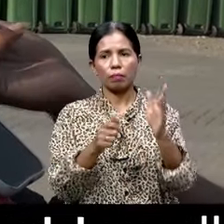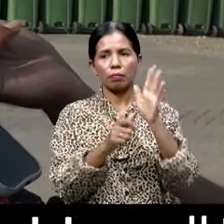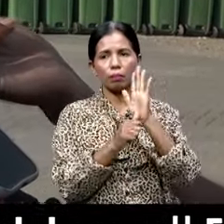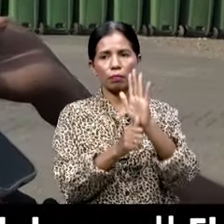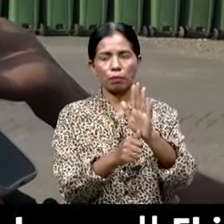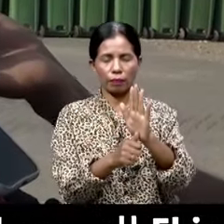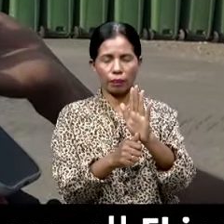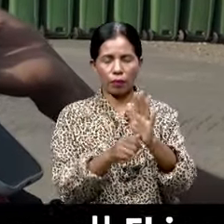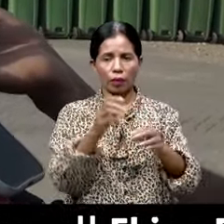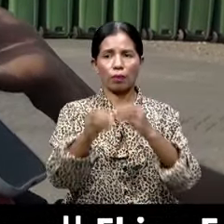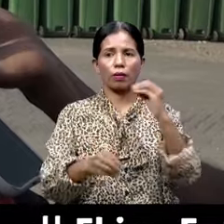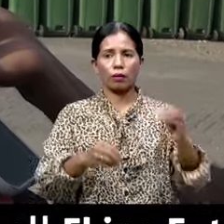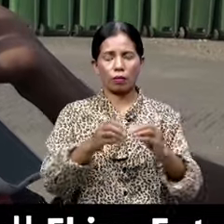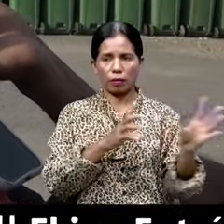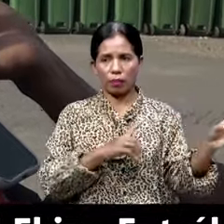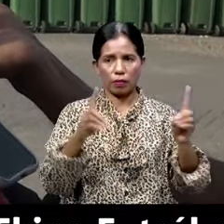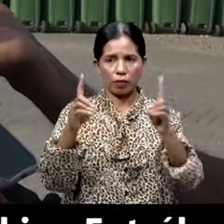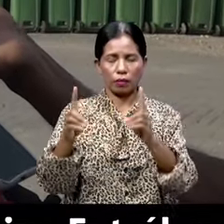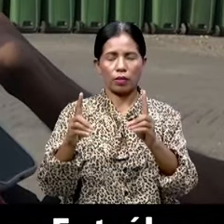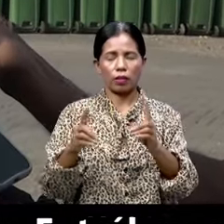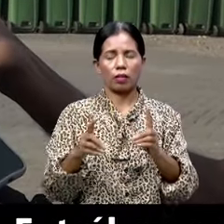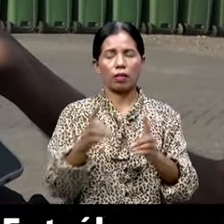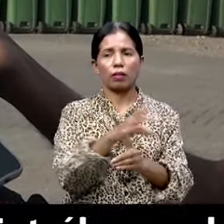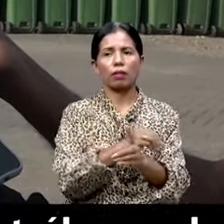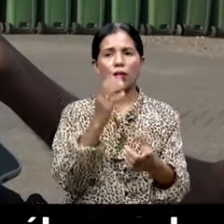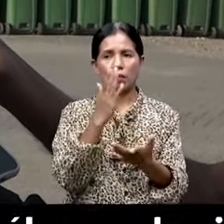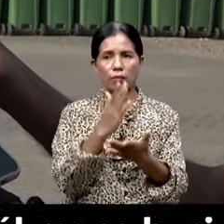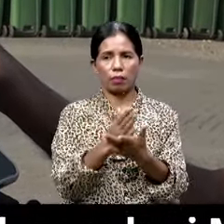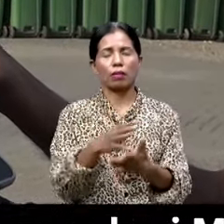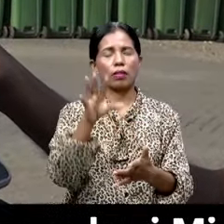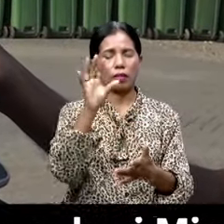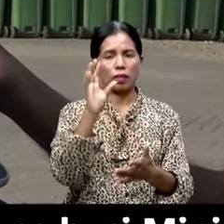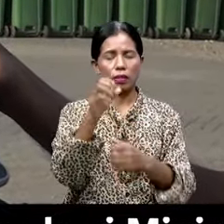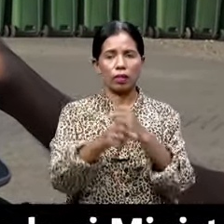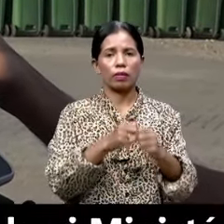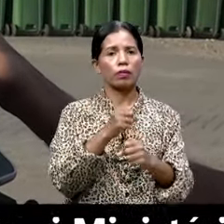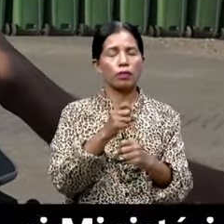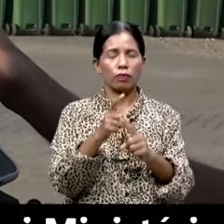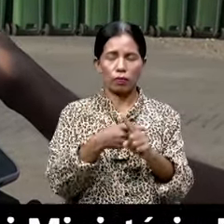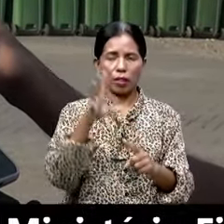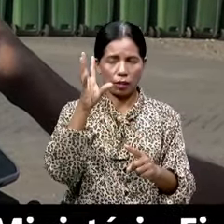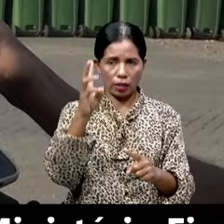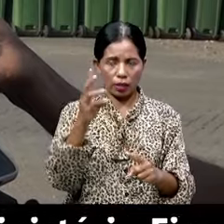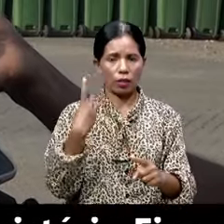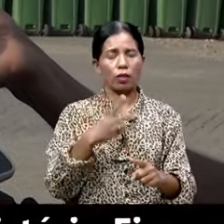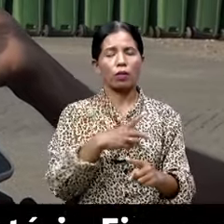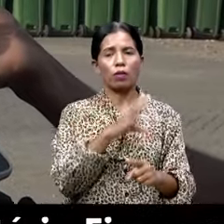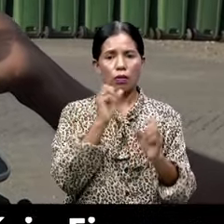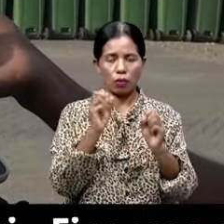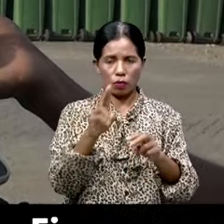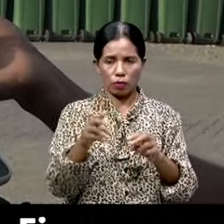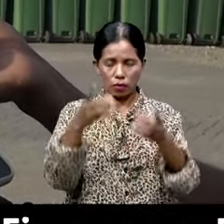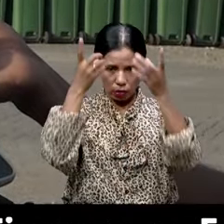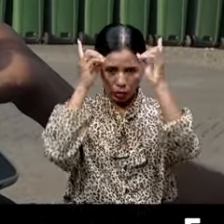ponto de situação sobre a implementação da segunda fase de suspensão 6 meses na linha, na verdade, o futuro, depois